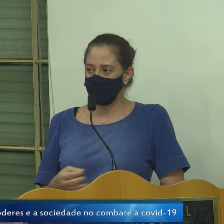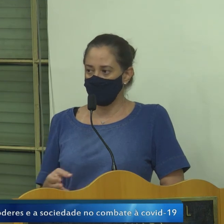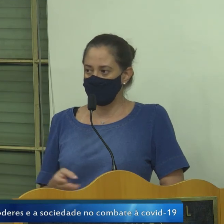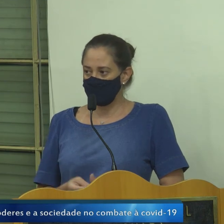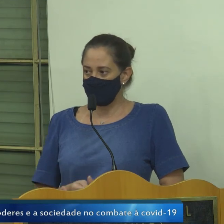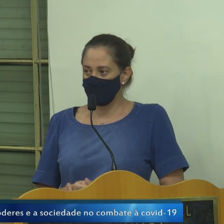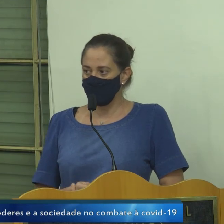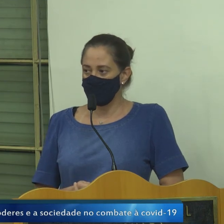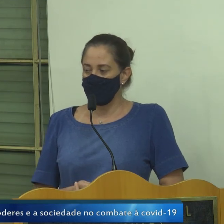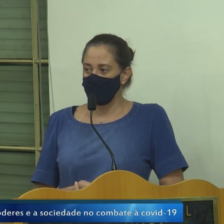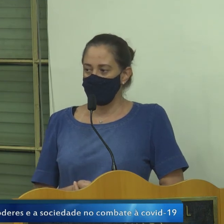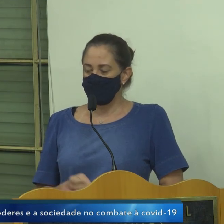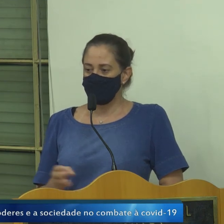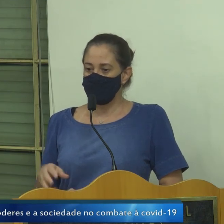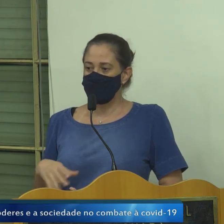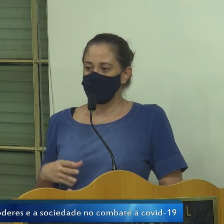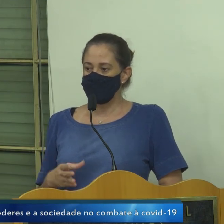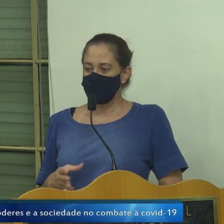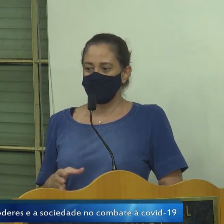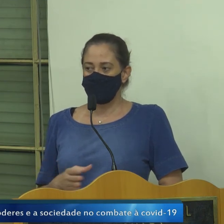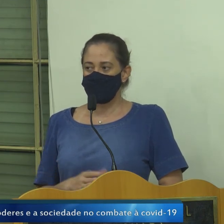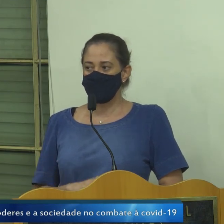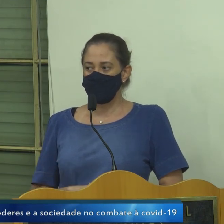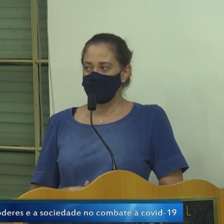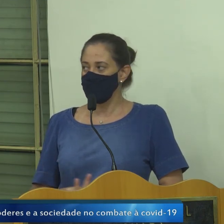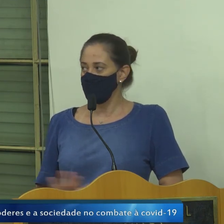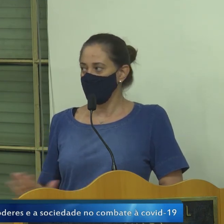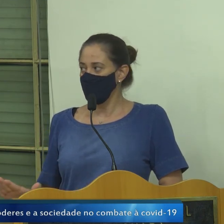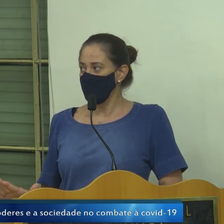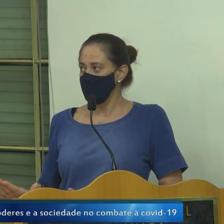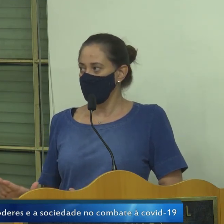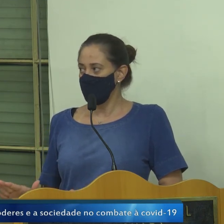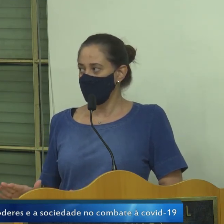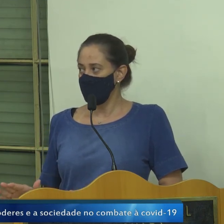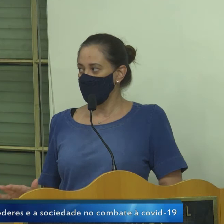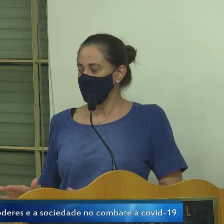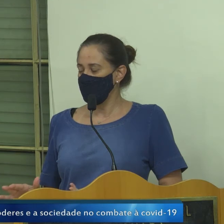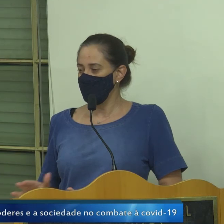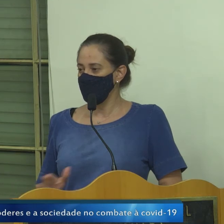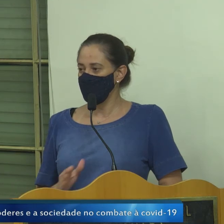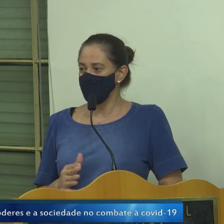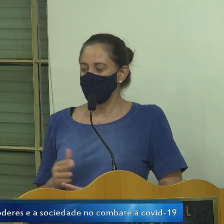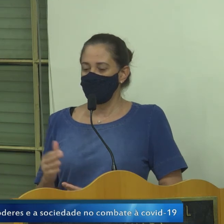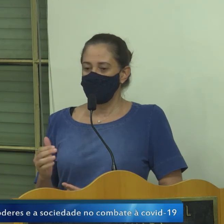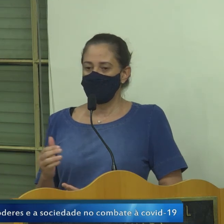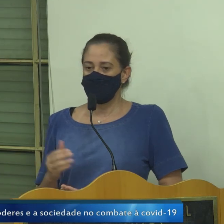uma porta, né, para essa parceria ser ampliada, mas não tem ainda